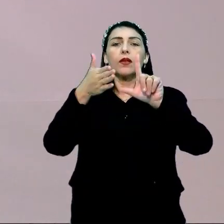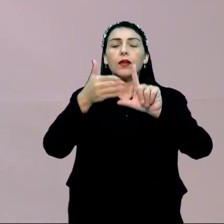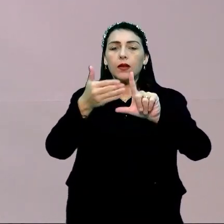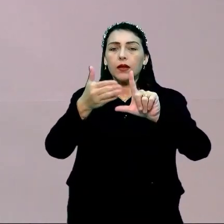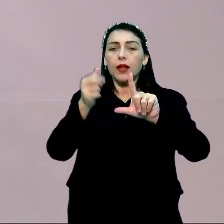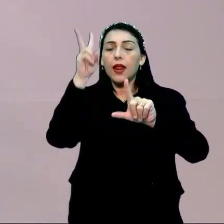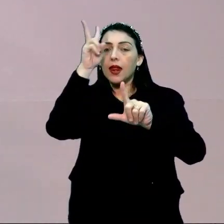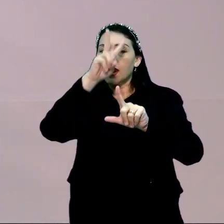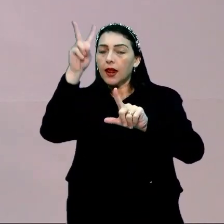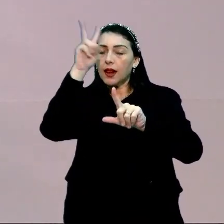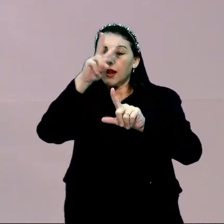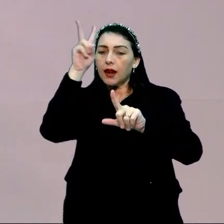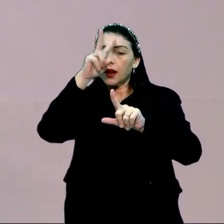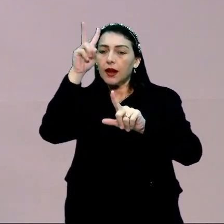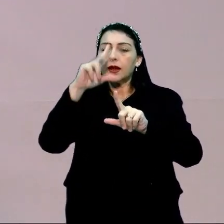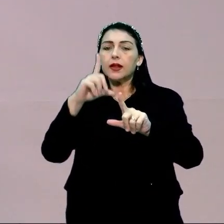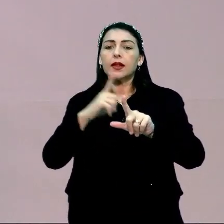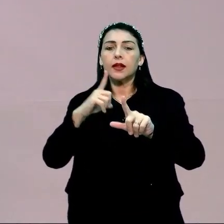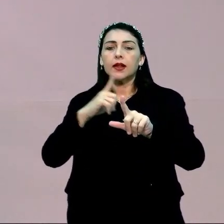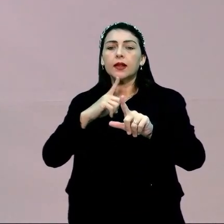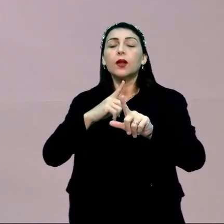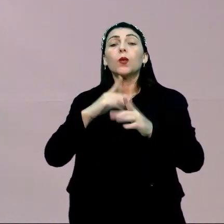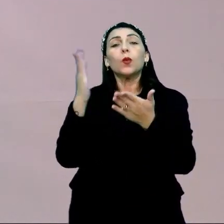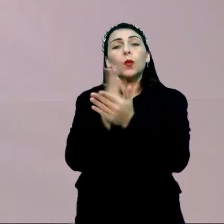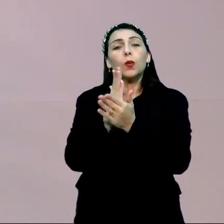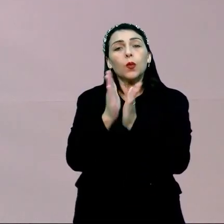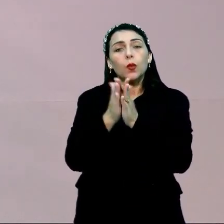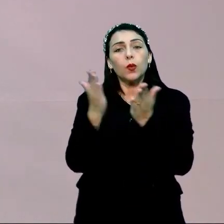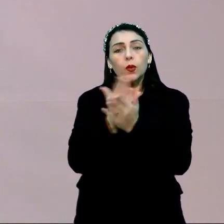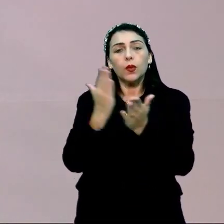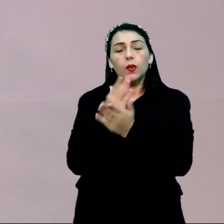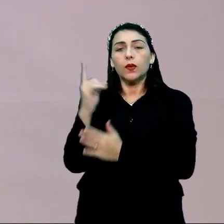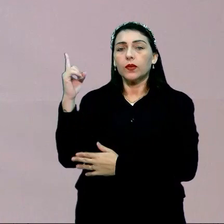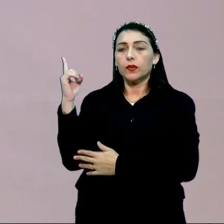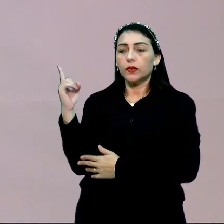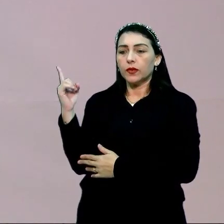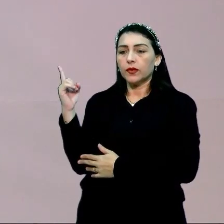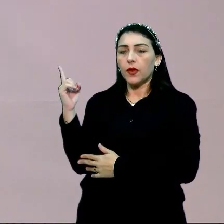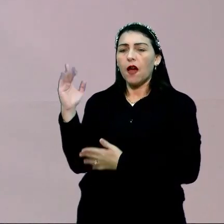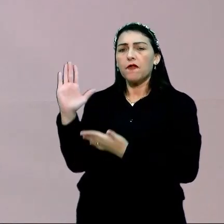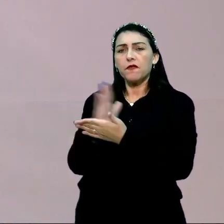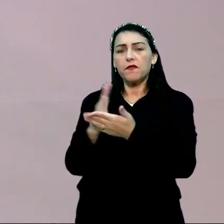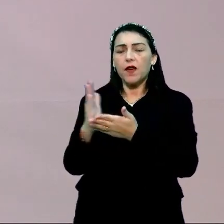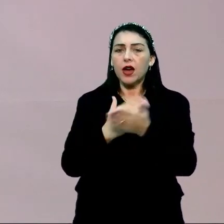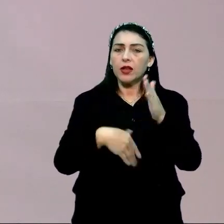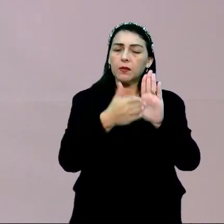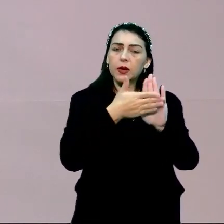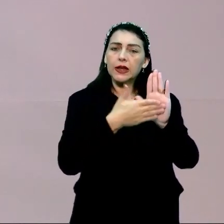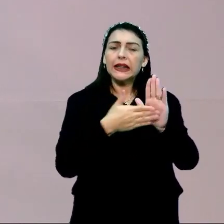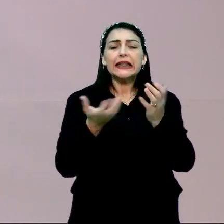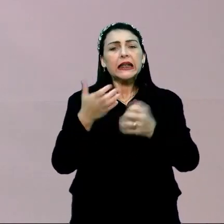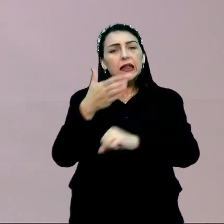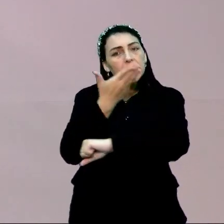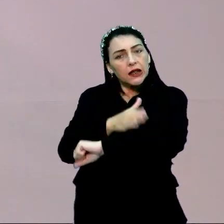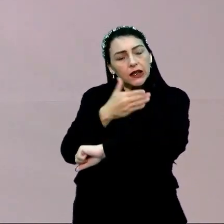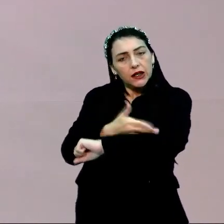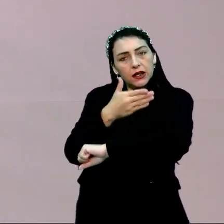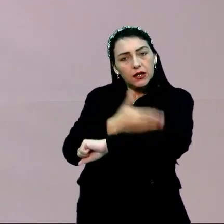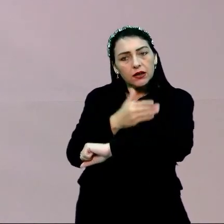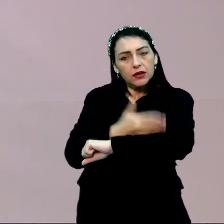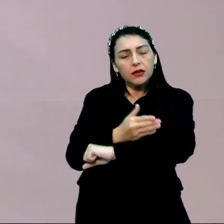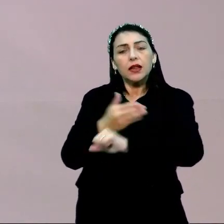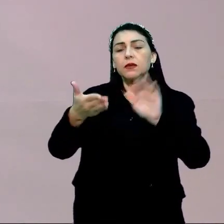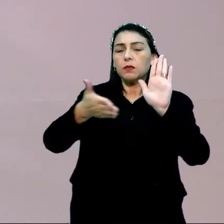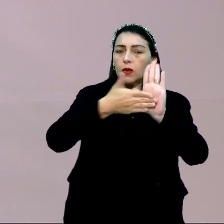plataforma. Lembrando que nós temos aqui o nosso livro, tá? Nós temos várias propostas. Quem quiser treinar aqui a partir